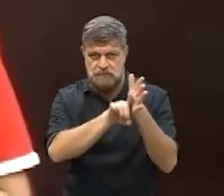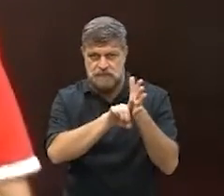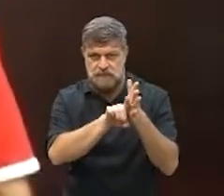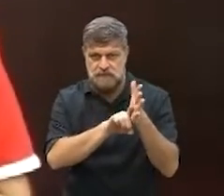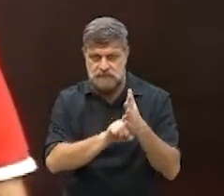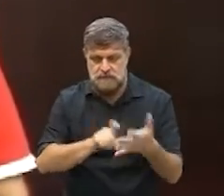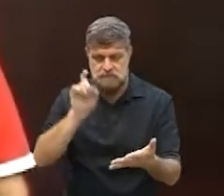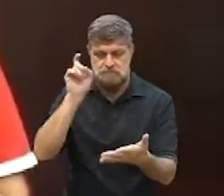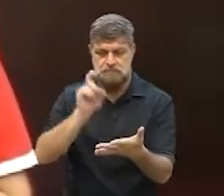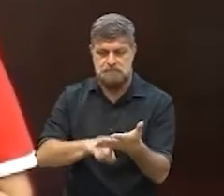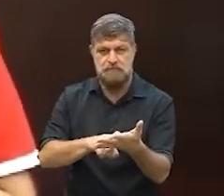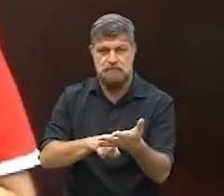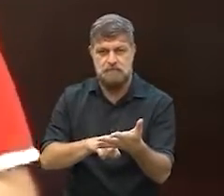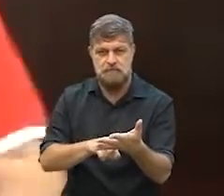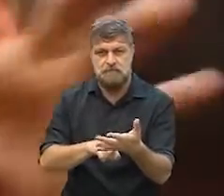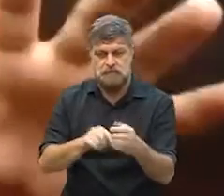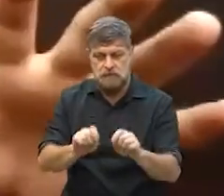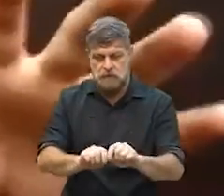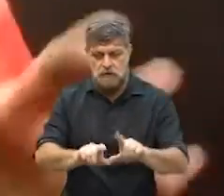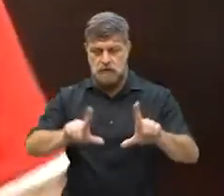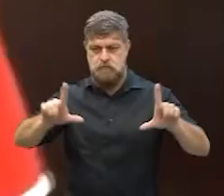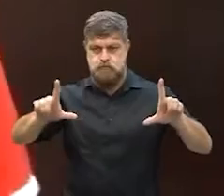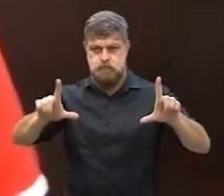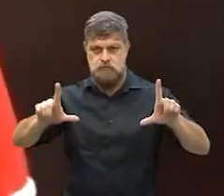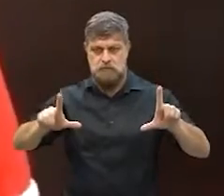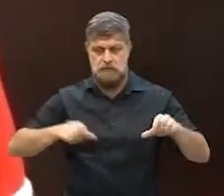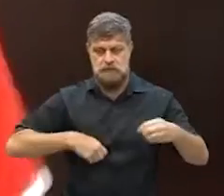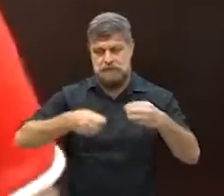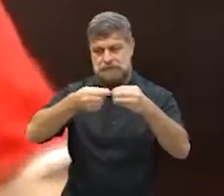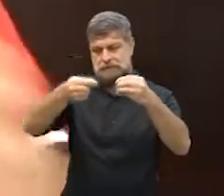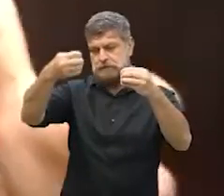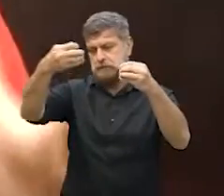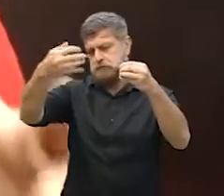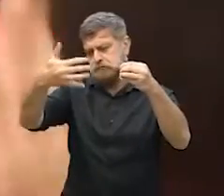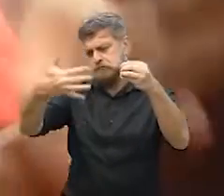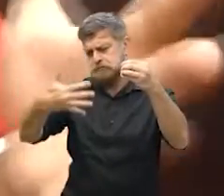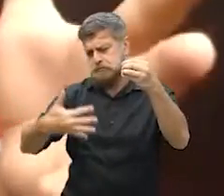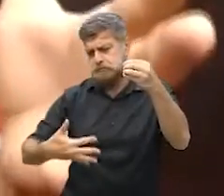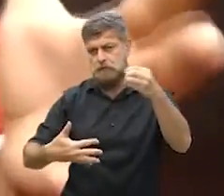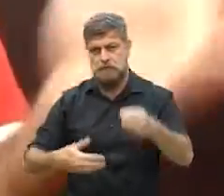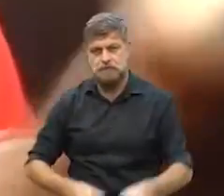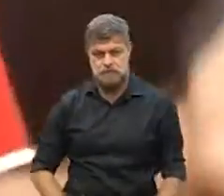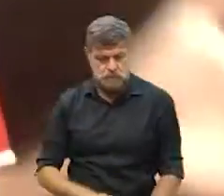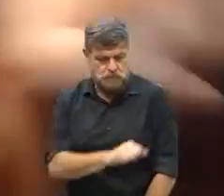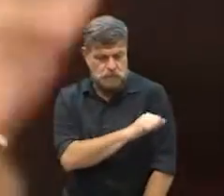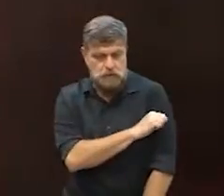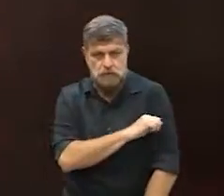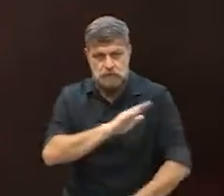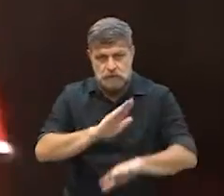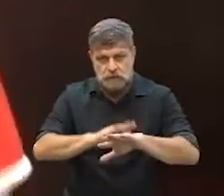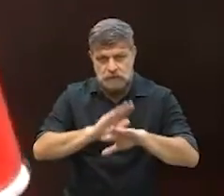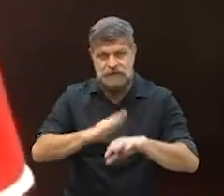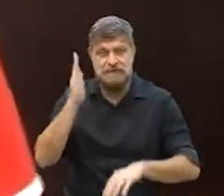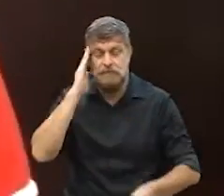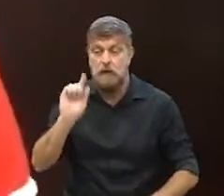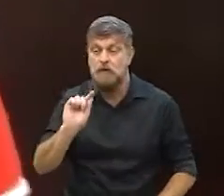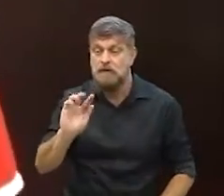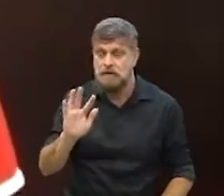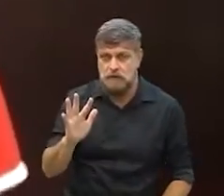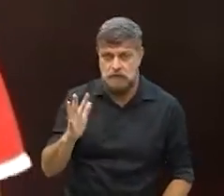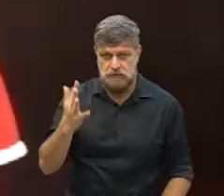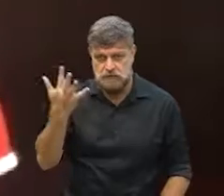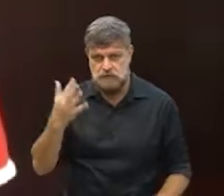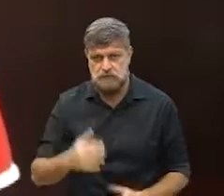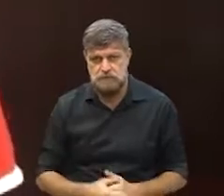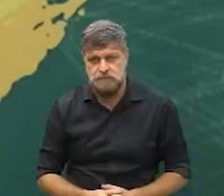colocar na aba notícias. É um caminho para o protagonismo do aluno se inteirar também sobre o que está acontecendo